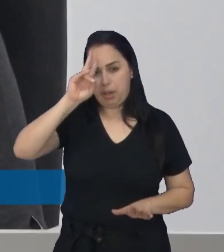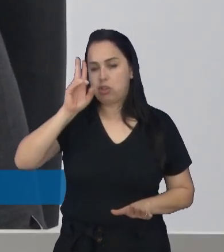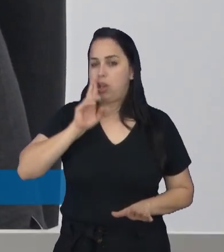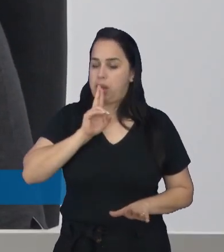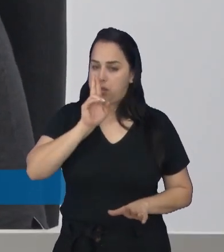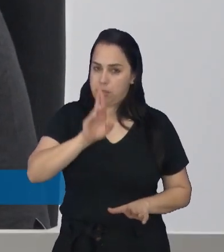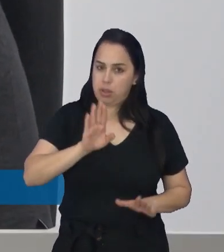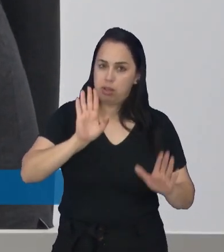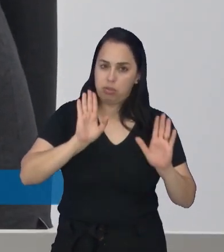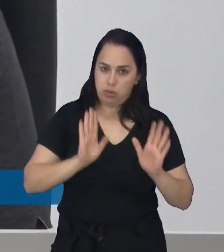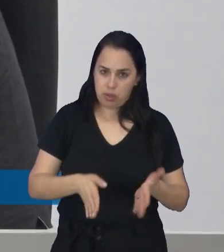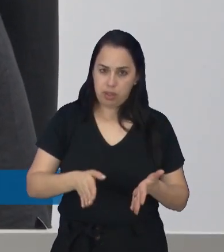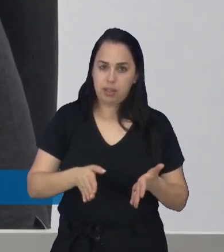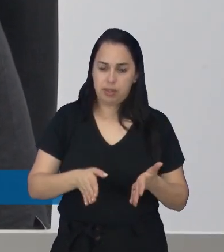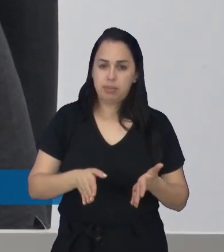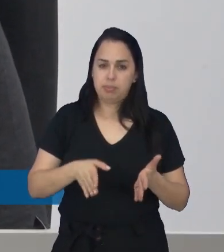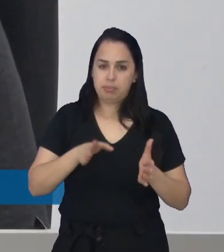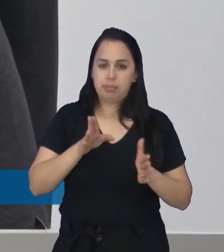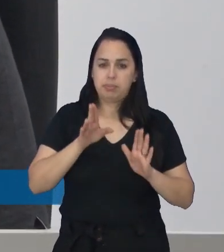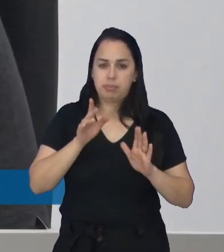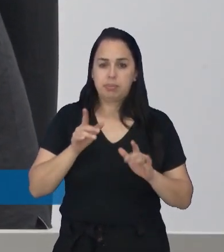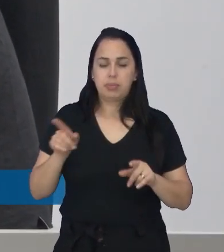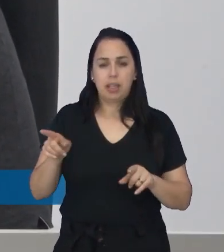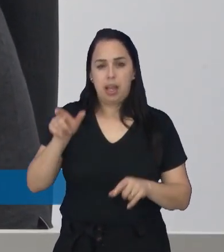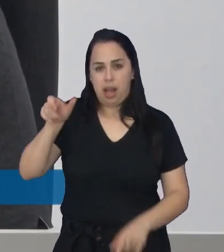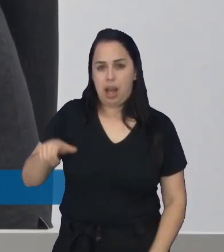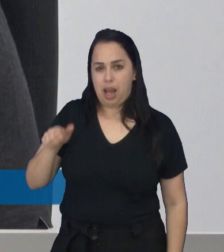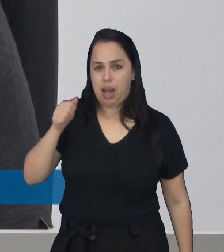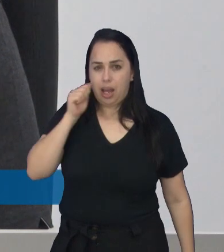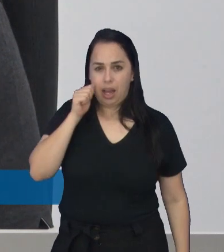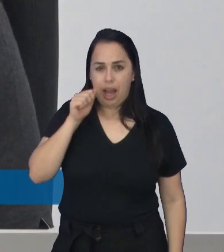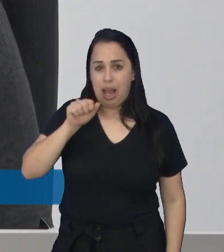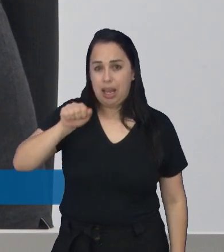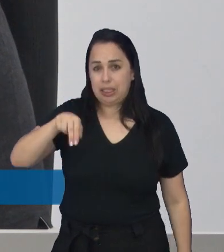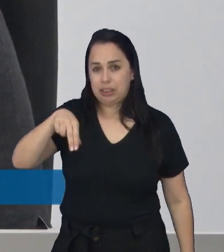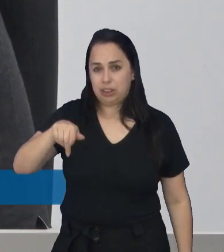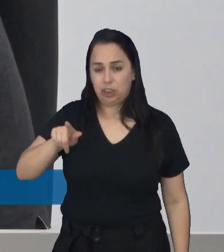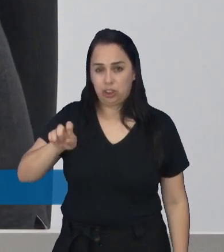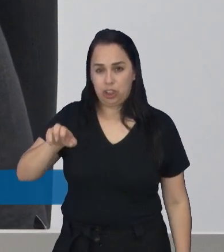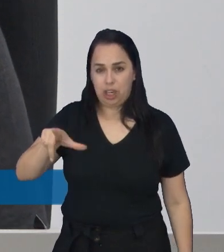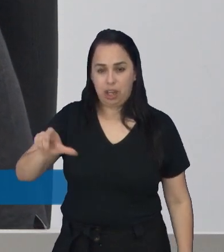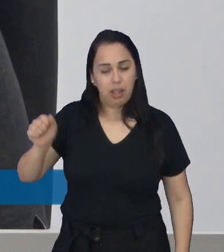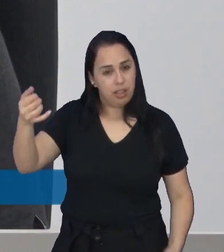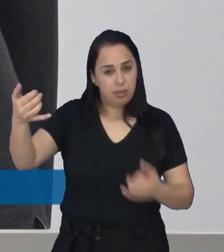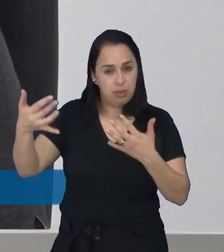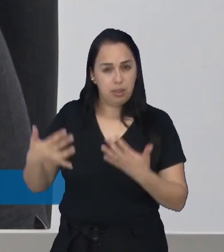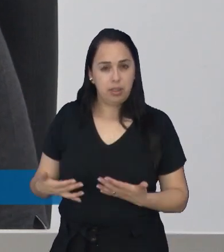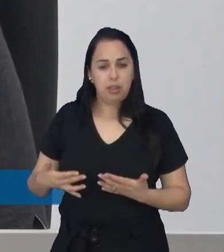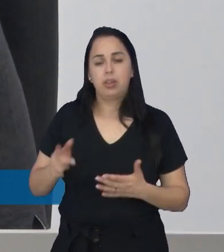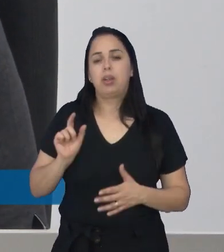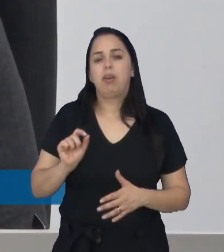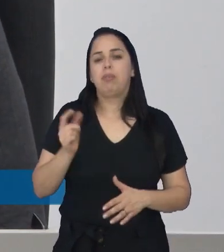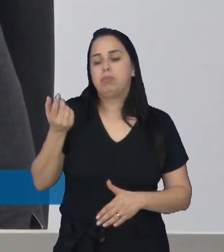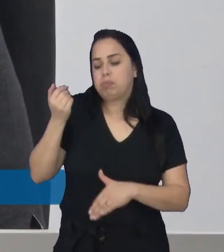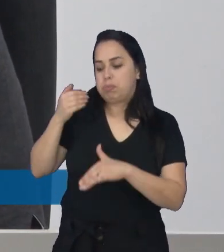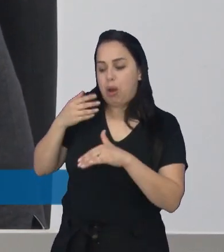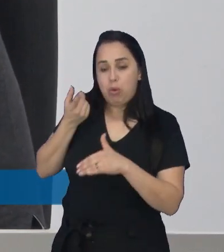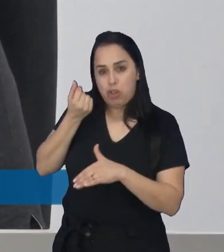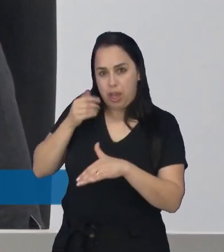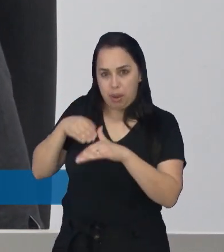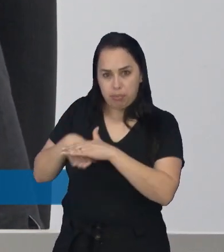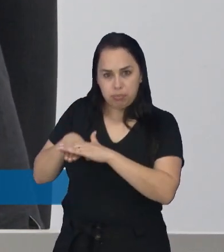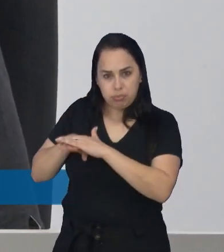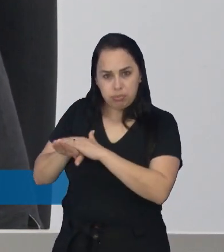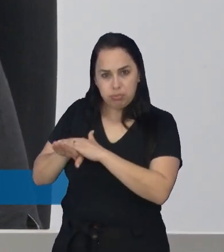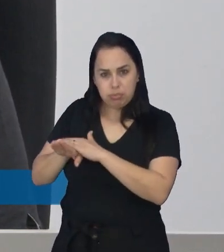respondemos né na colocação da Ângela é que o Fundo Municipal de desenvolvimento urbano ele está